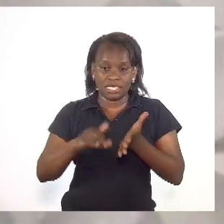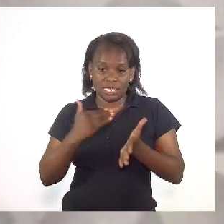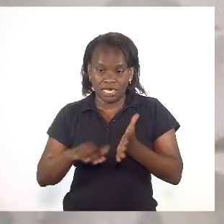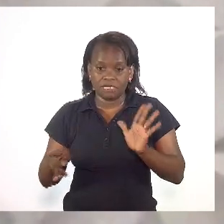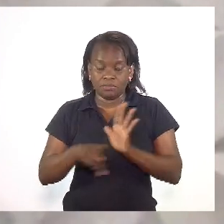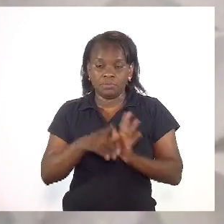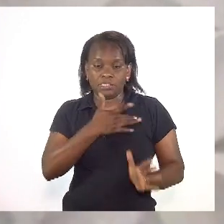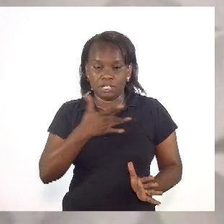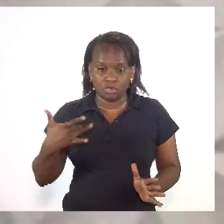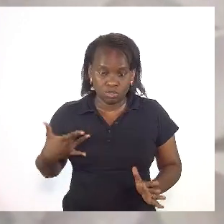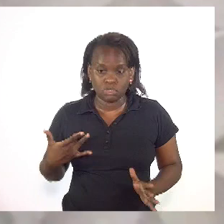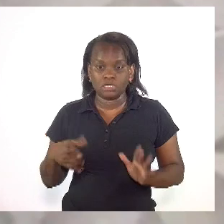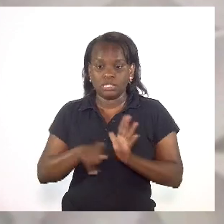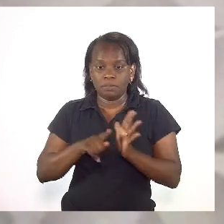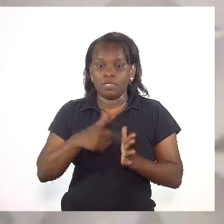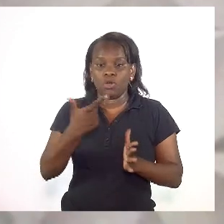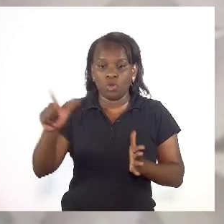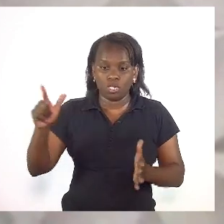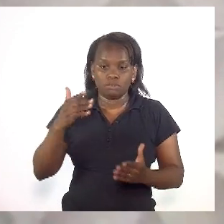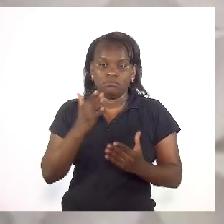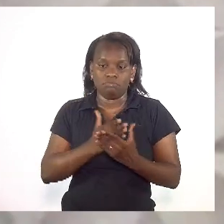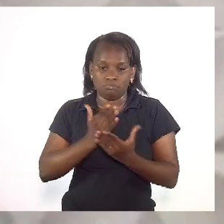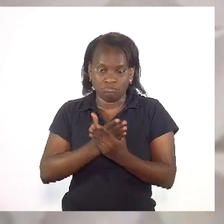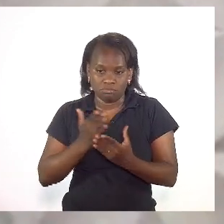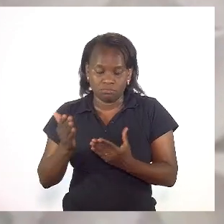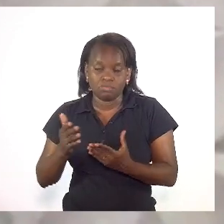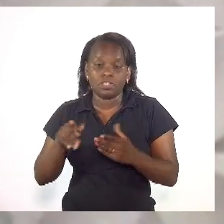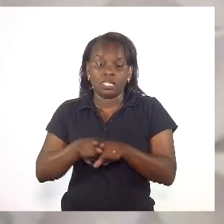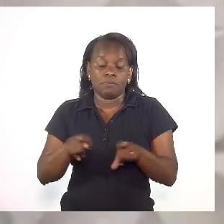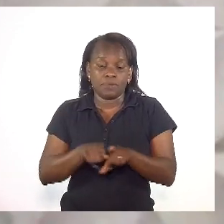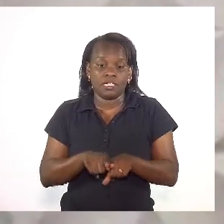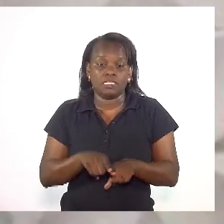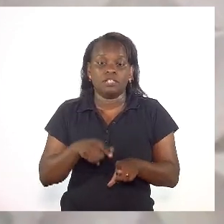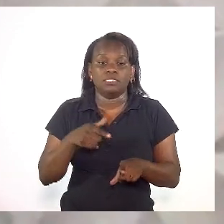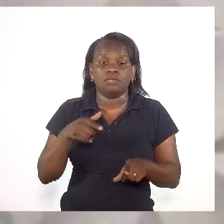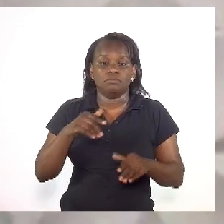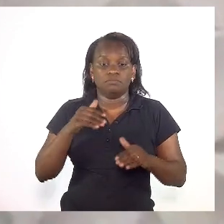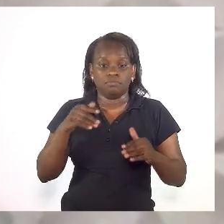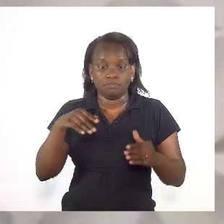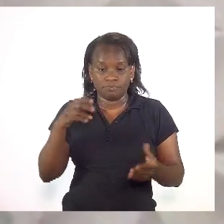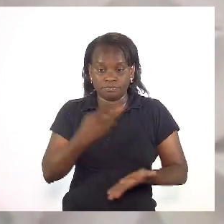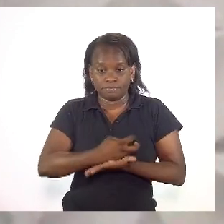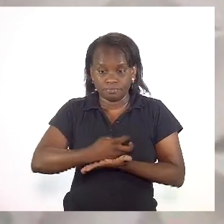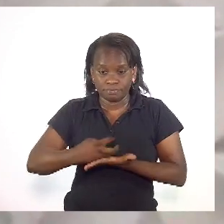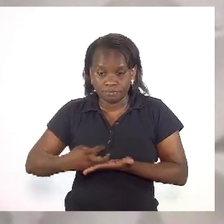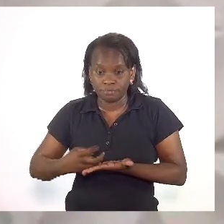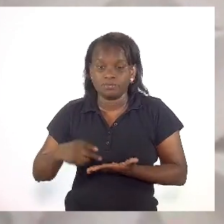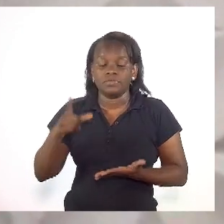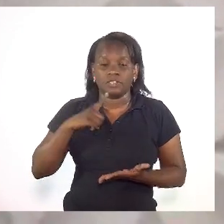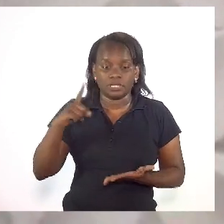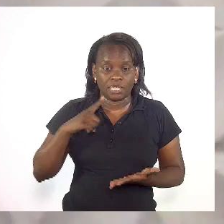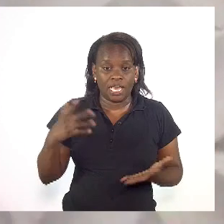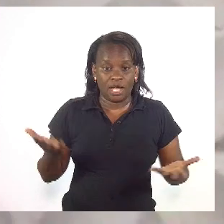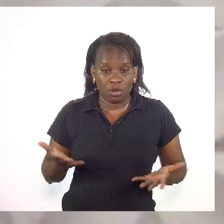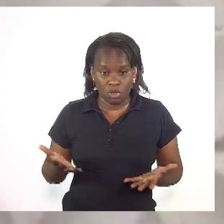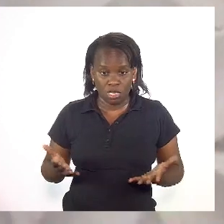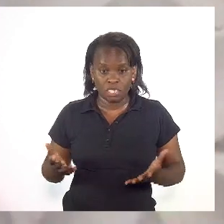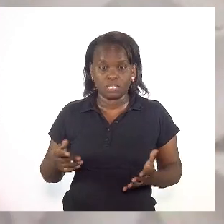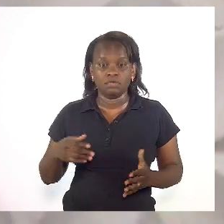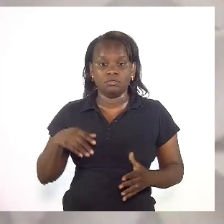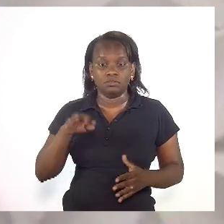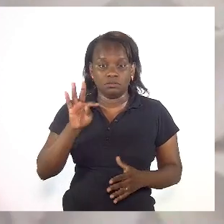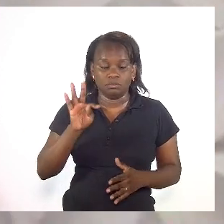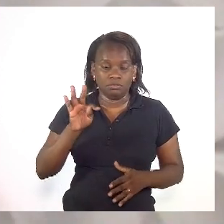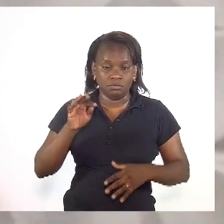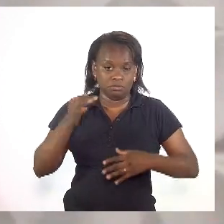de saúde de outras pastas e, por não dizer também, o processo de impeachment que corre nesse momento no